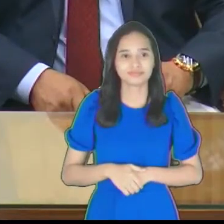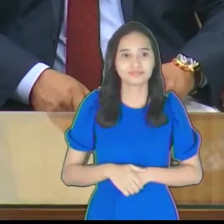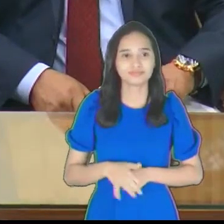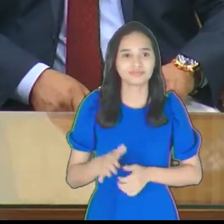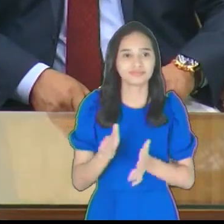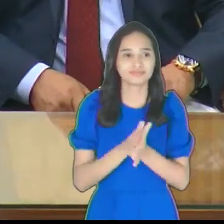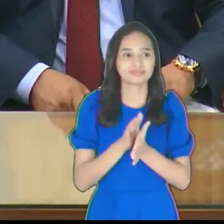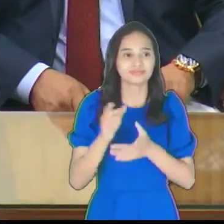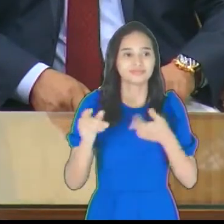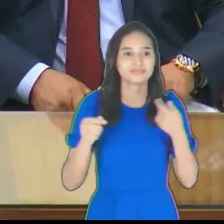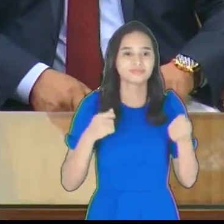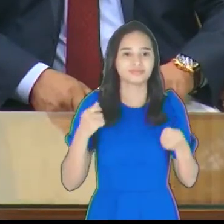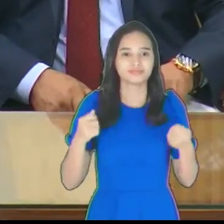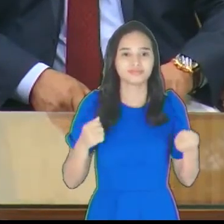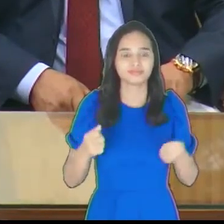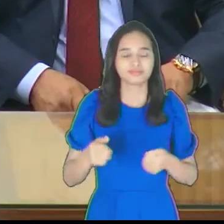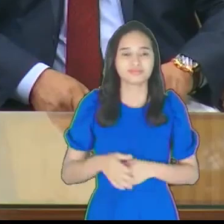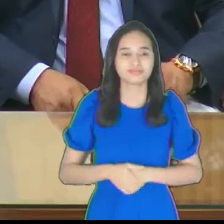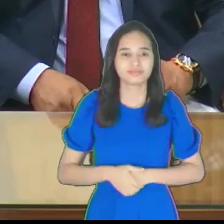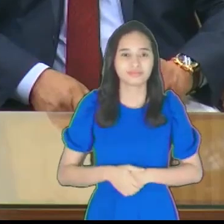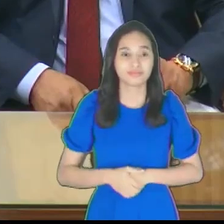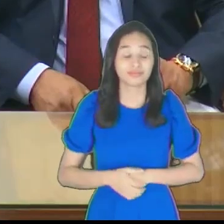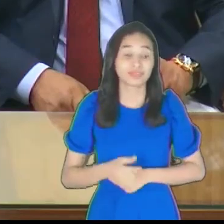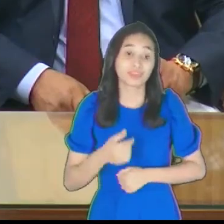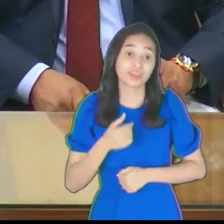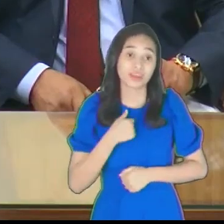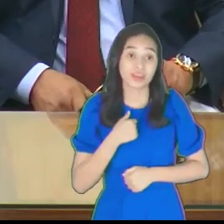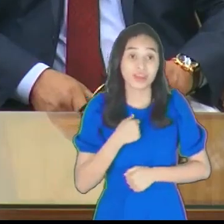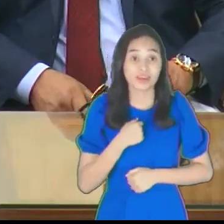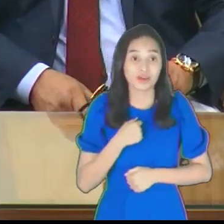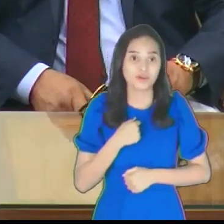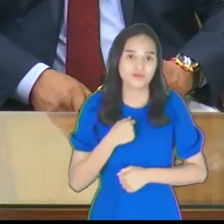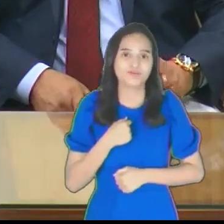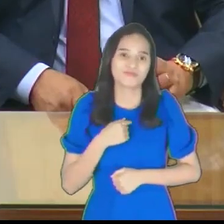Manassés. E eu vou deixar vocês com água na boca.